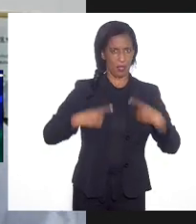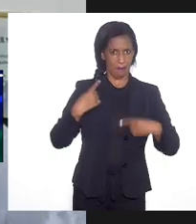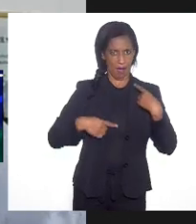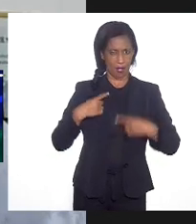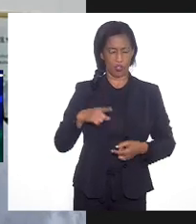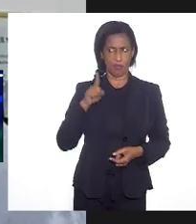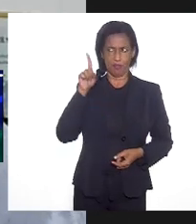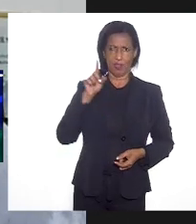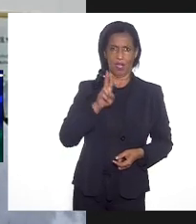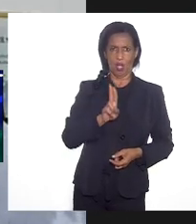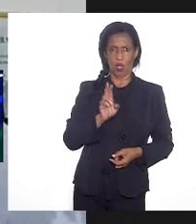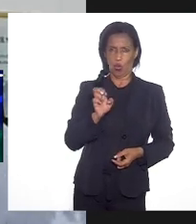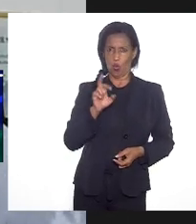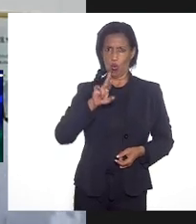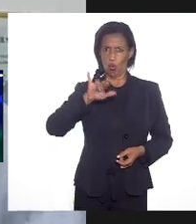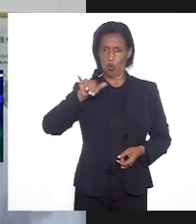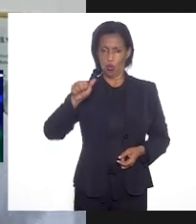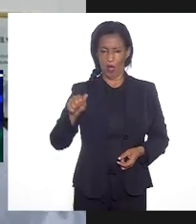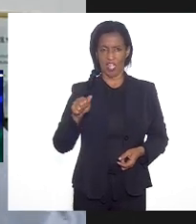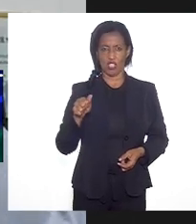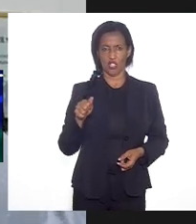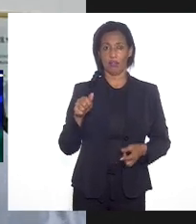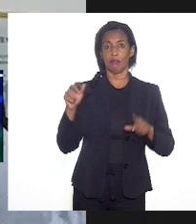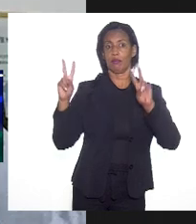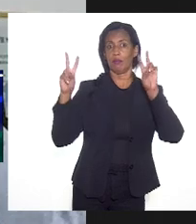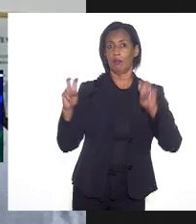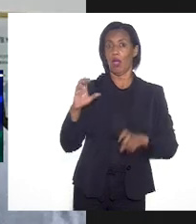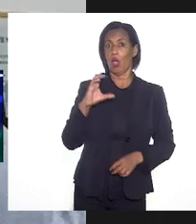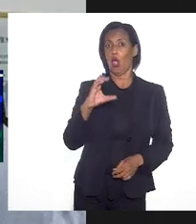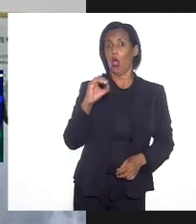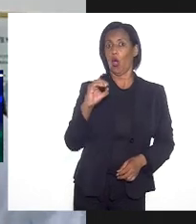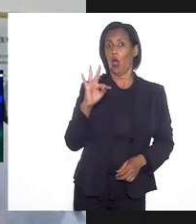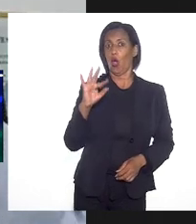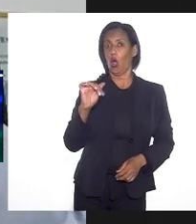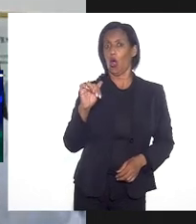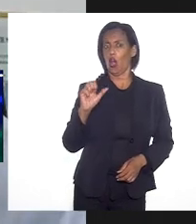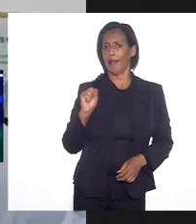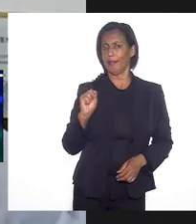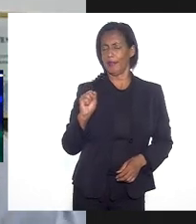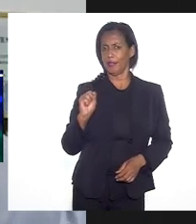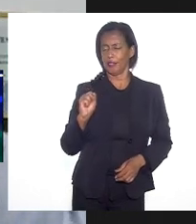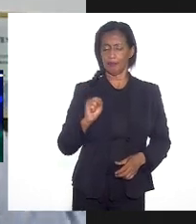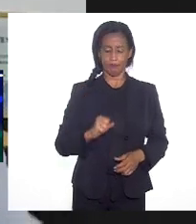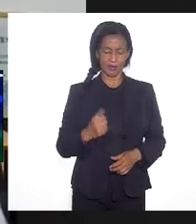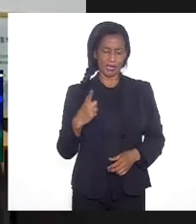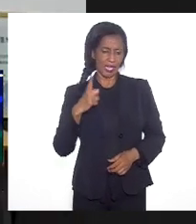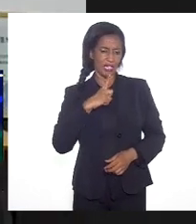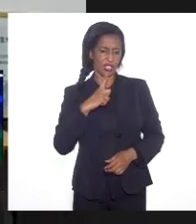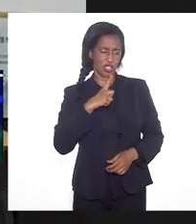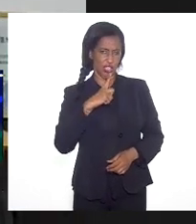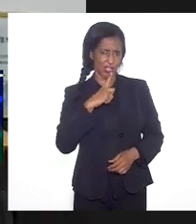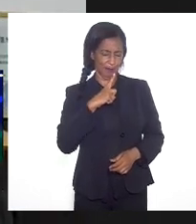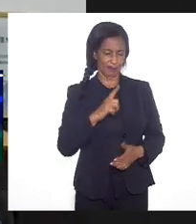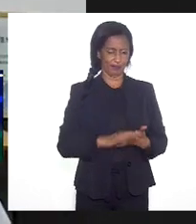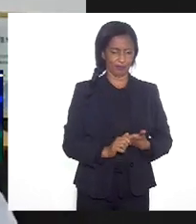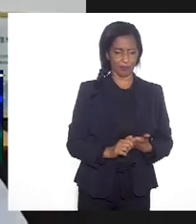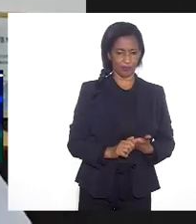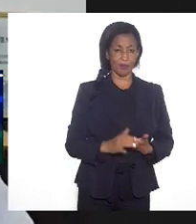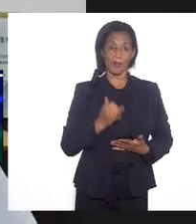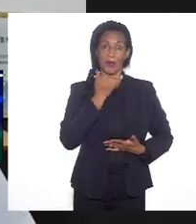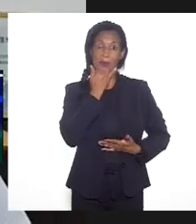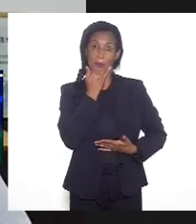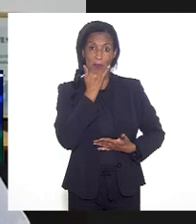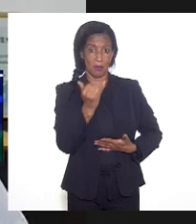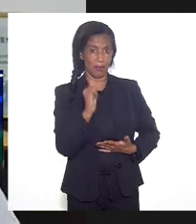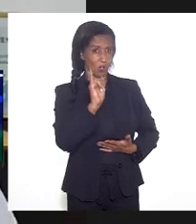UERJ que foi sobre cotas. E aí estavam lá, e me perdoe se